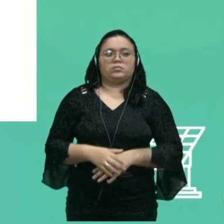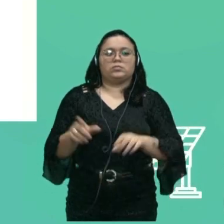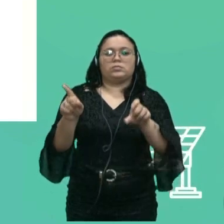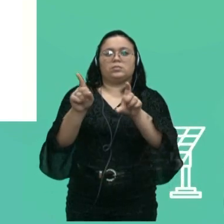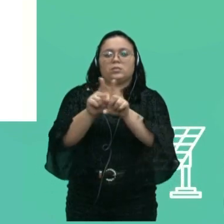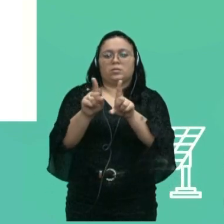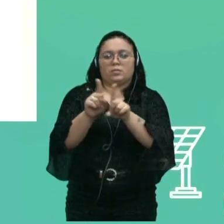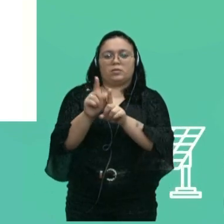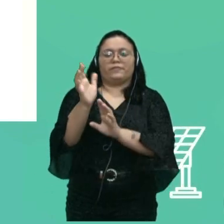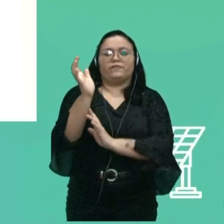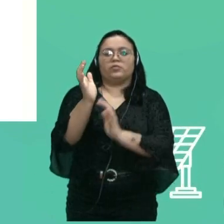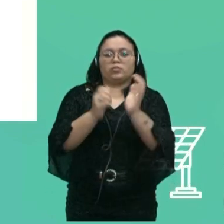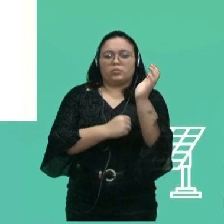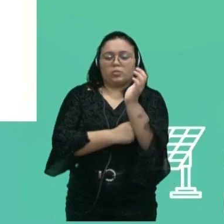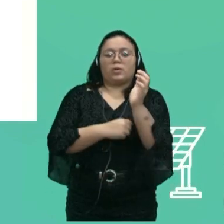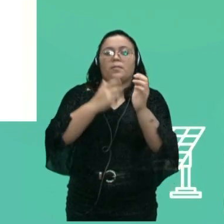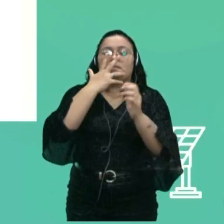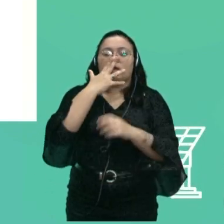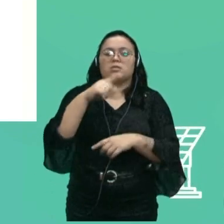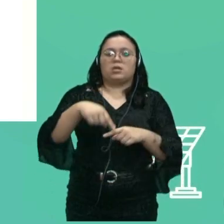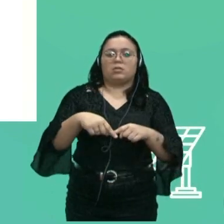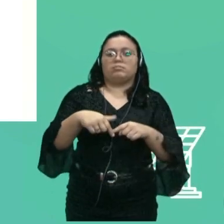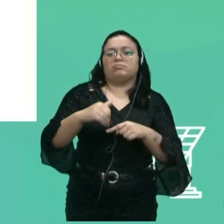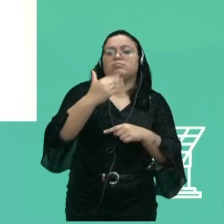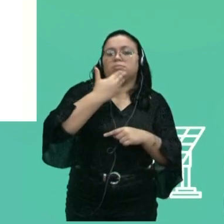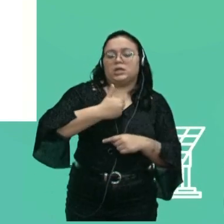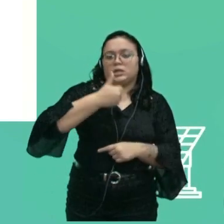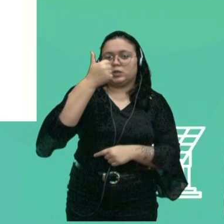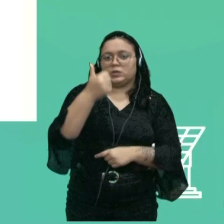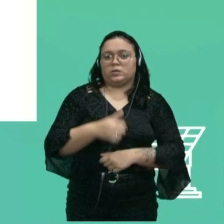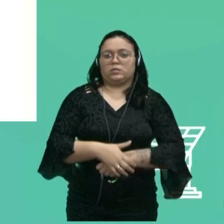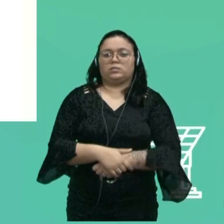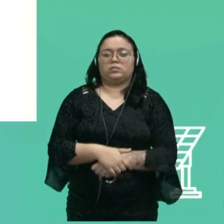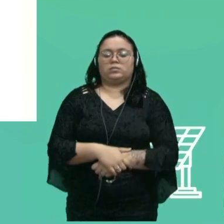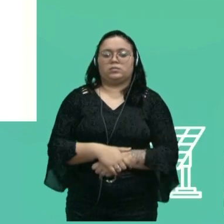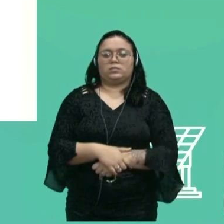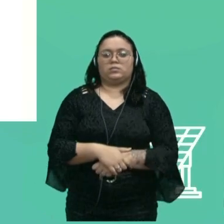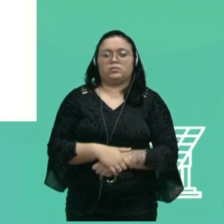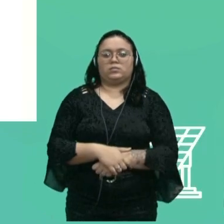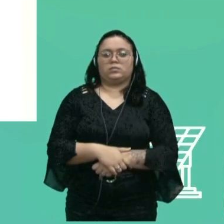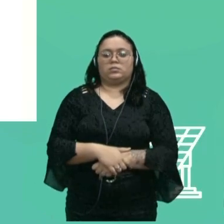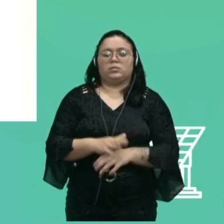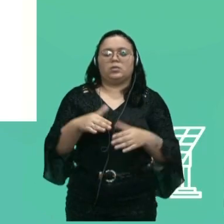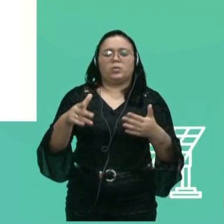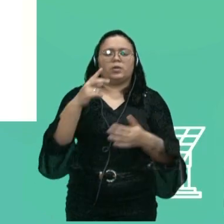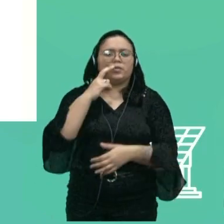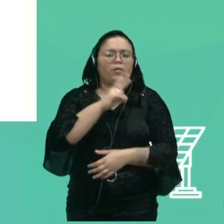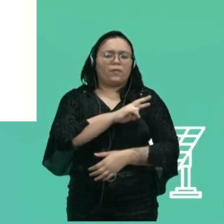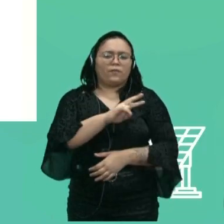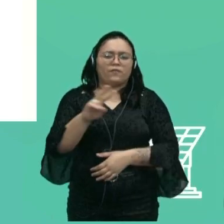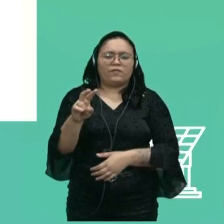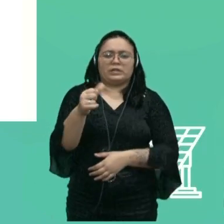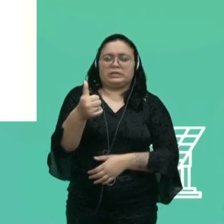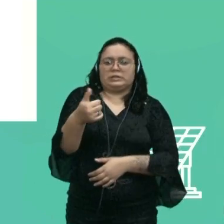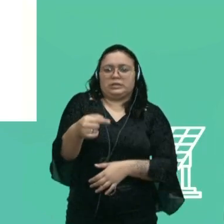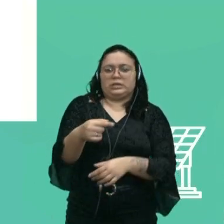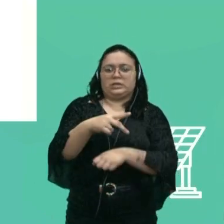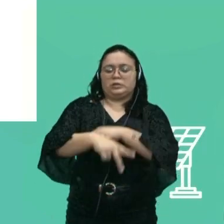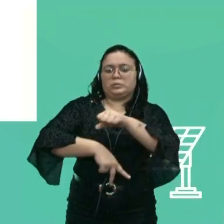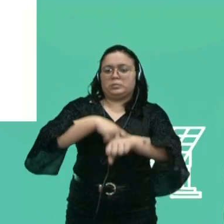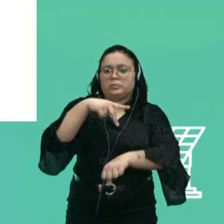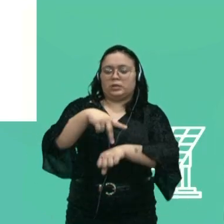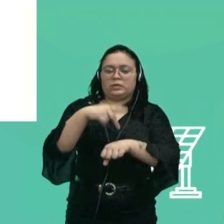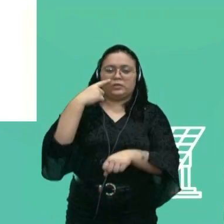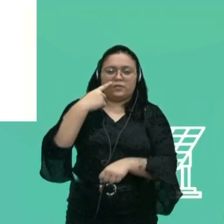infraestrutura dedicada. Quando nós olhamos em 17 países e pelo menos 12 projetos de